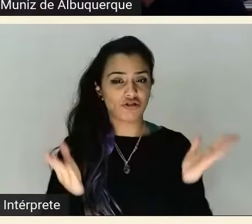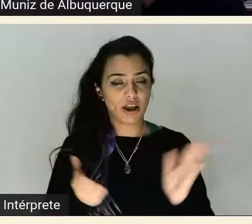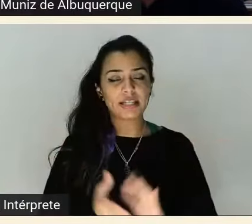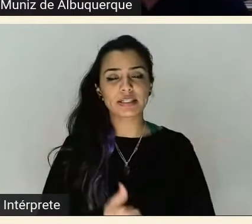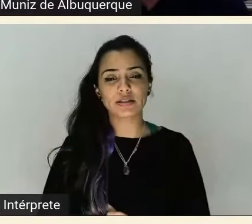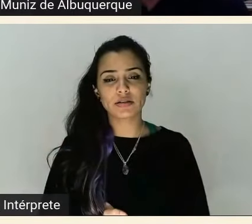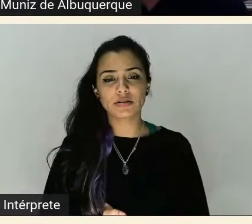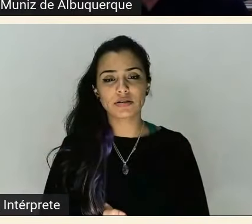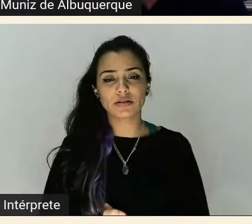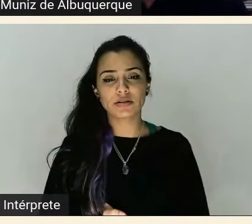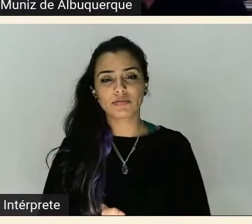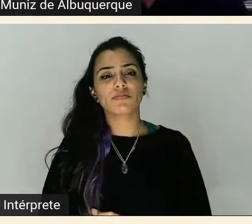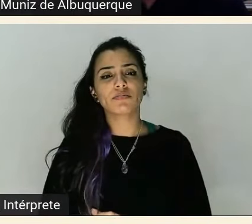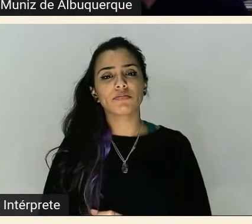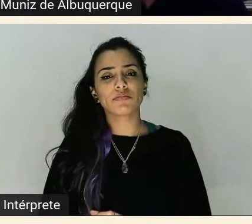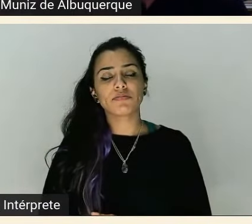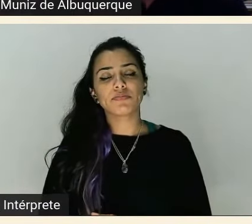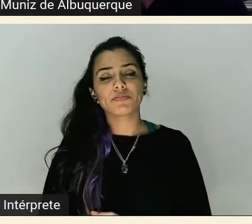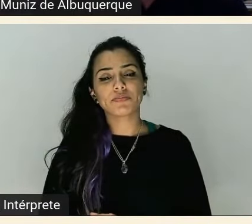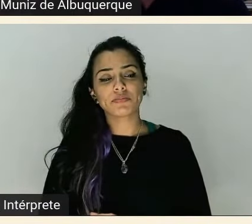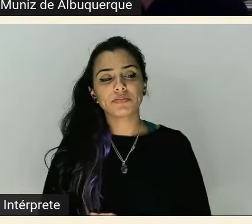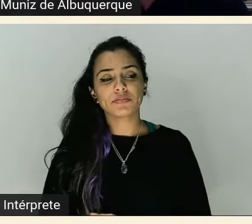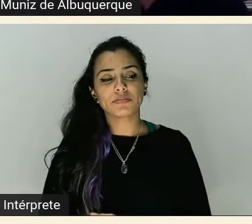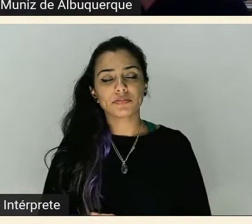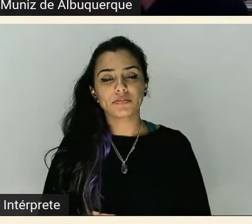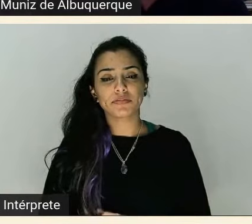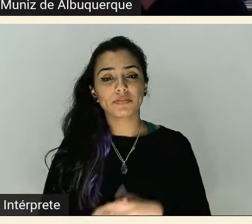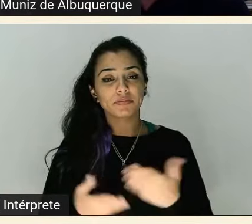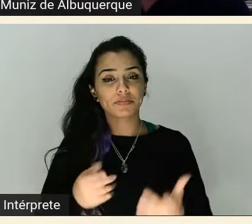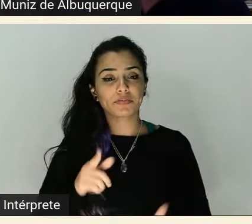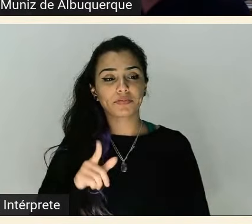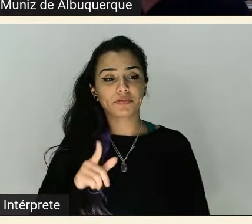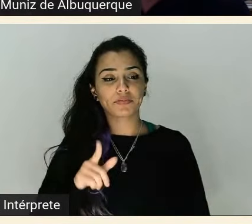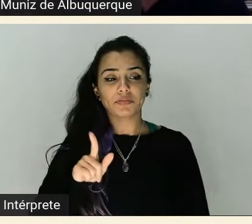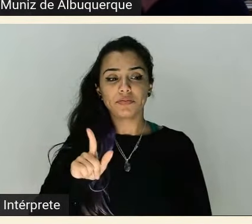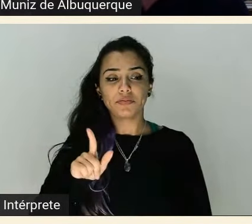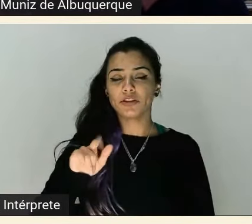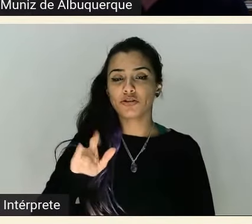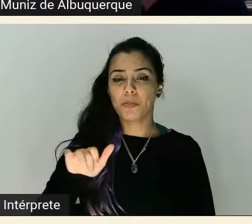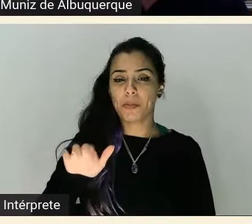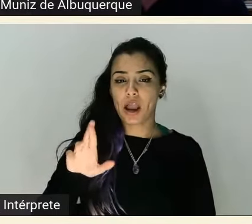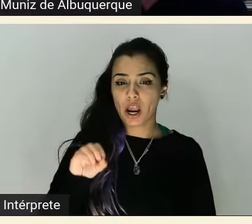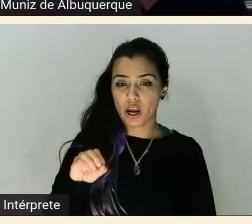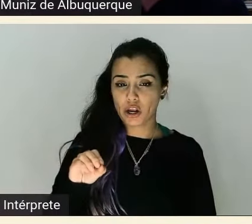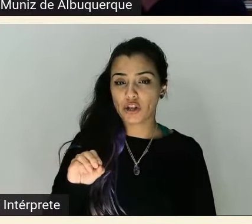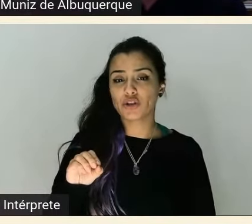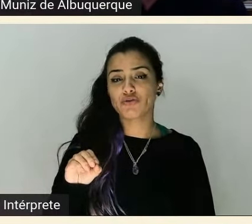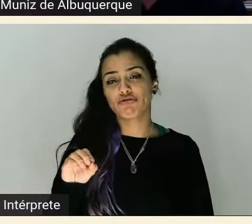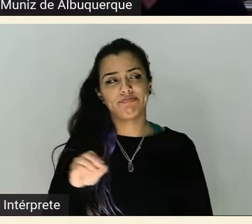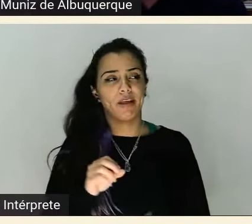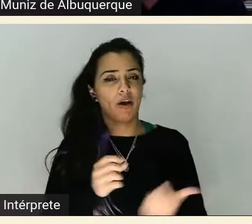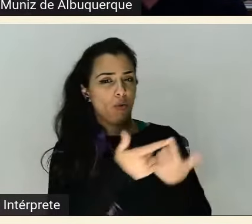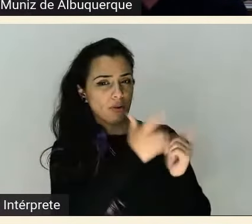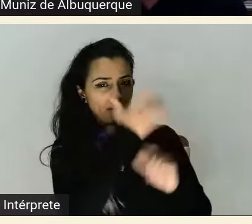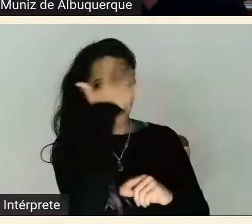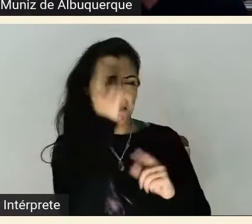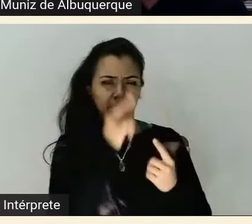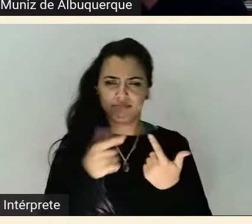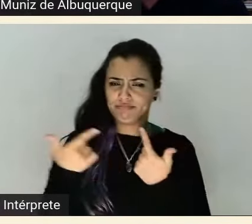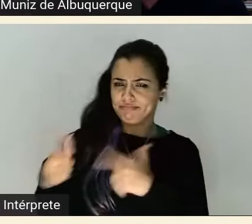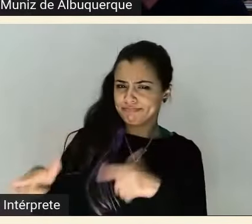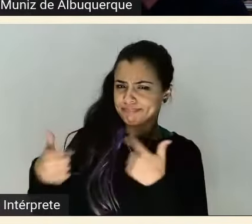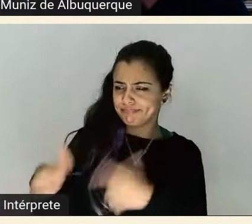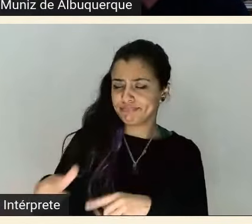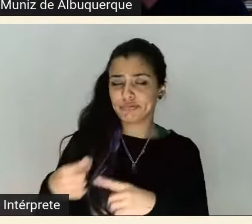santo, ou seja, Gilberto Freire é ridicularizado em determinadas rodas de Pernambuco